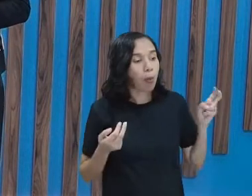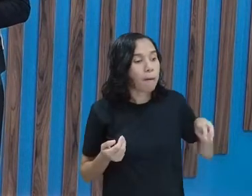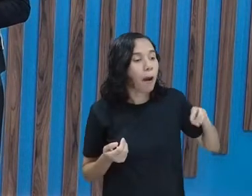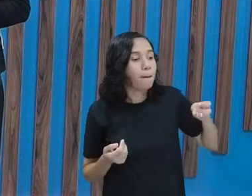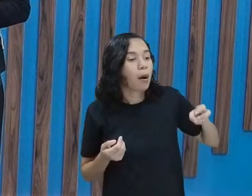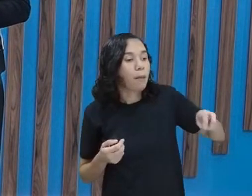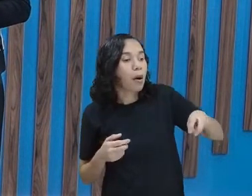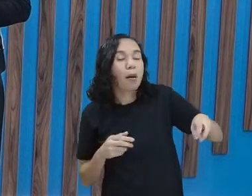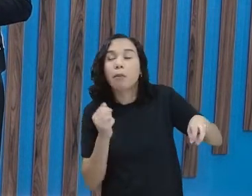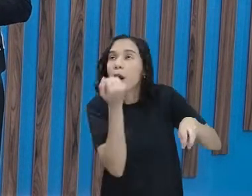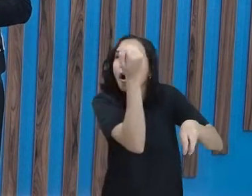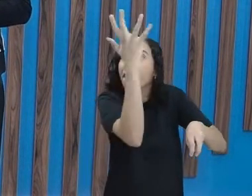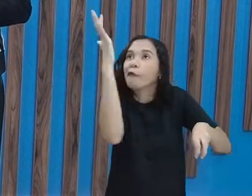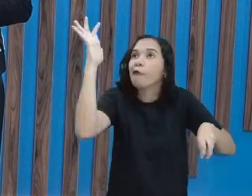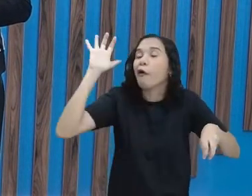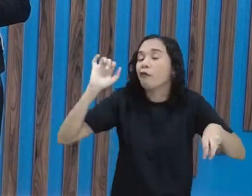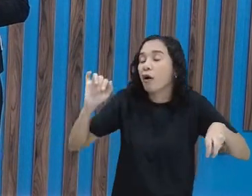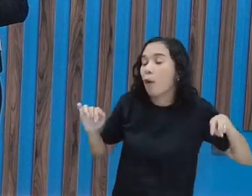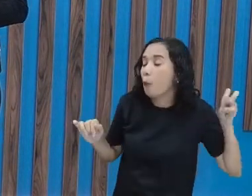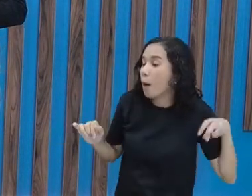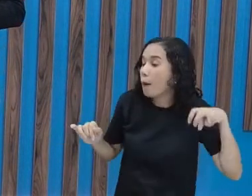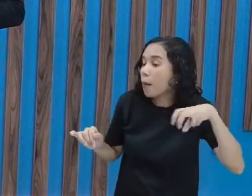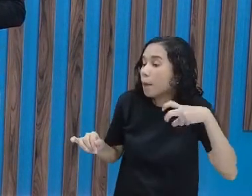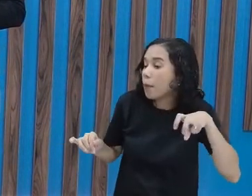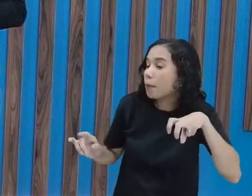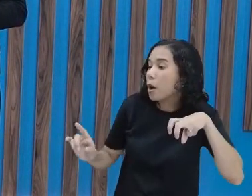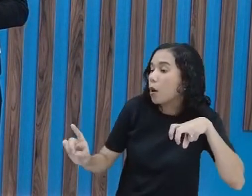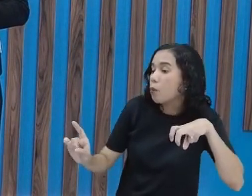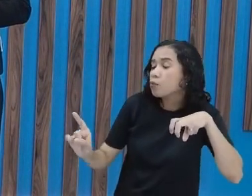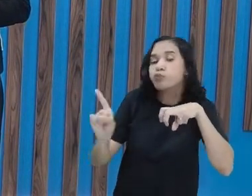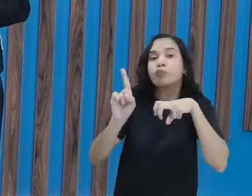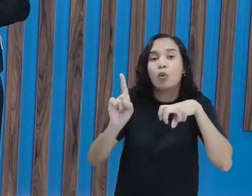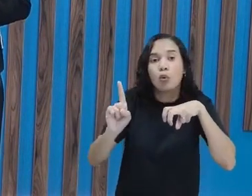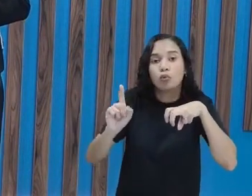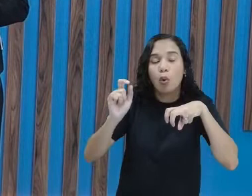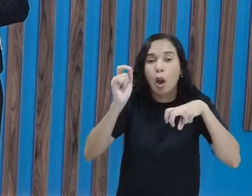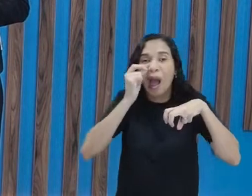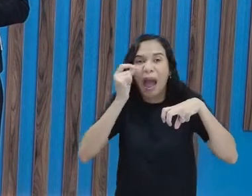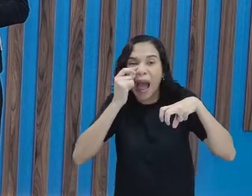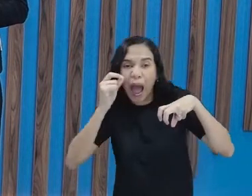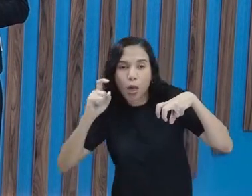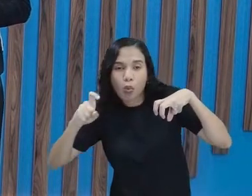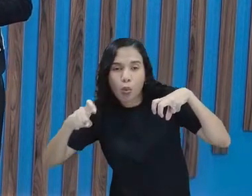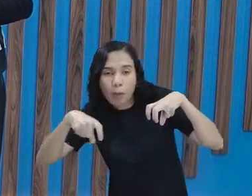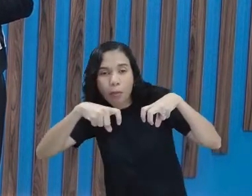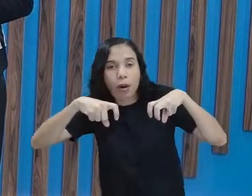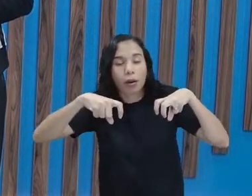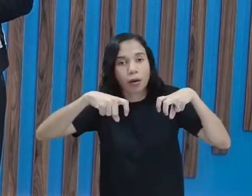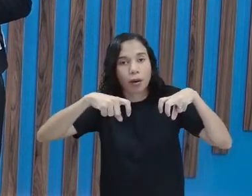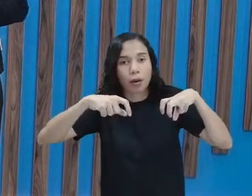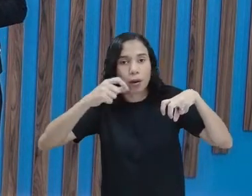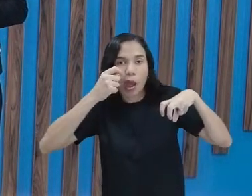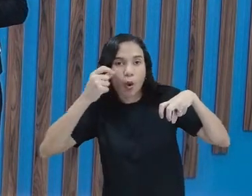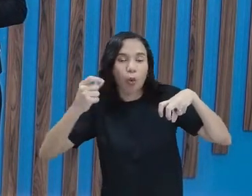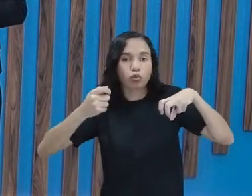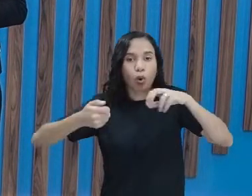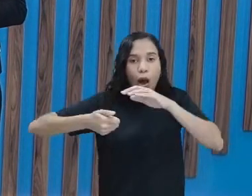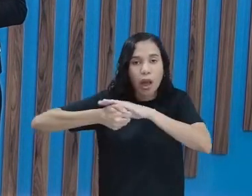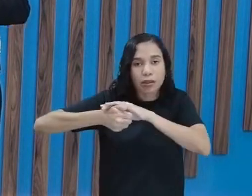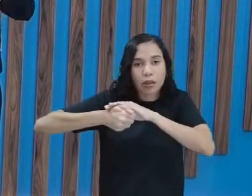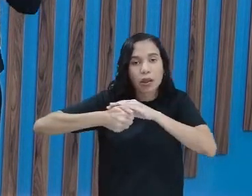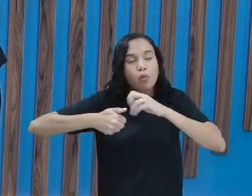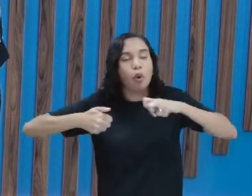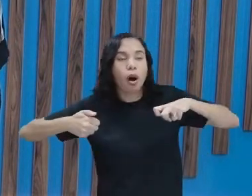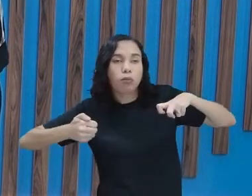na floresta, encontrou o ratinho, encontrou o jabuti,